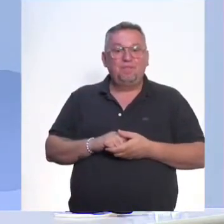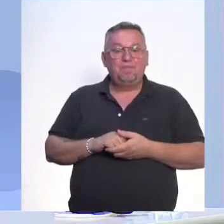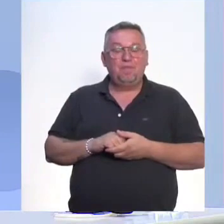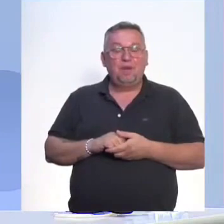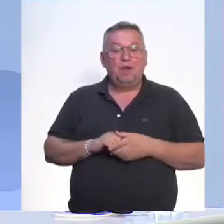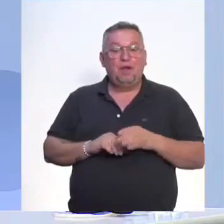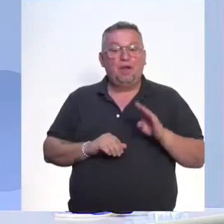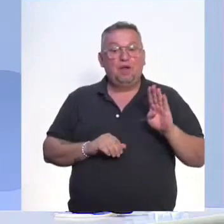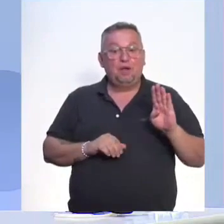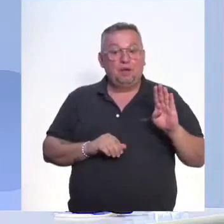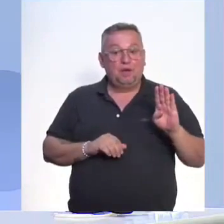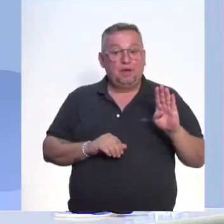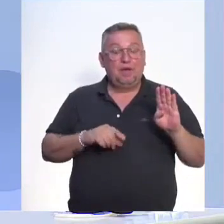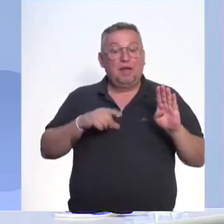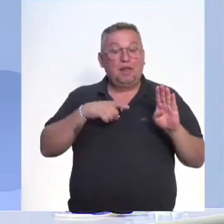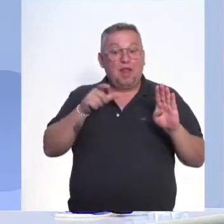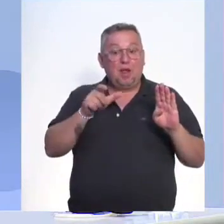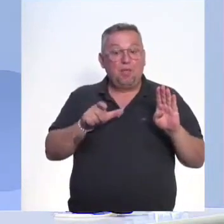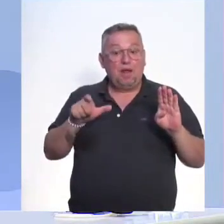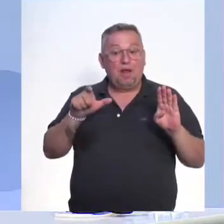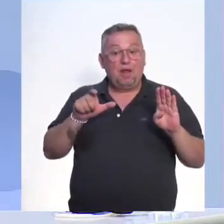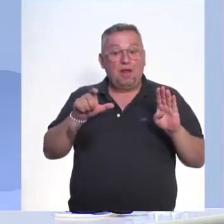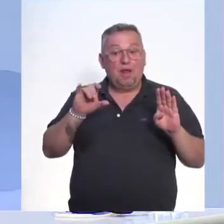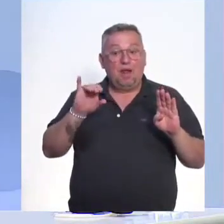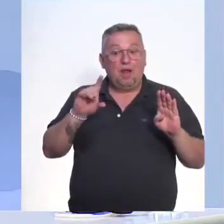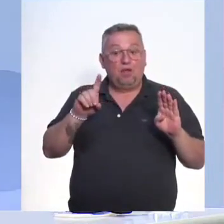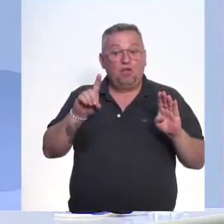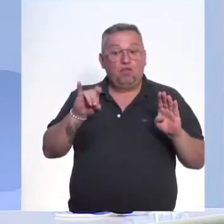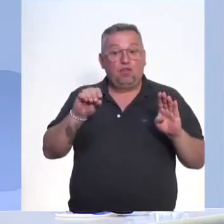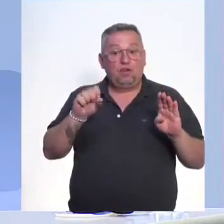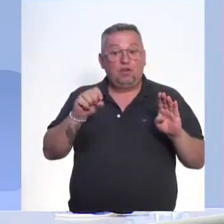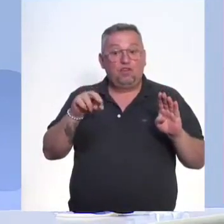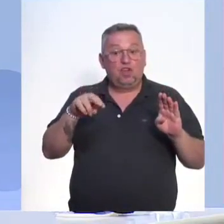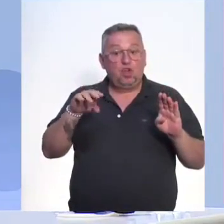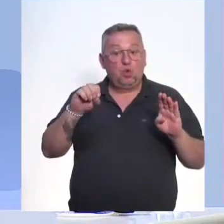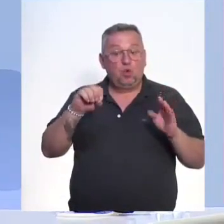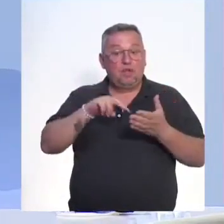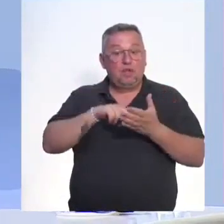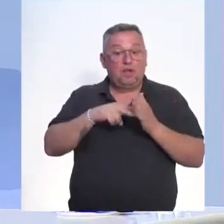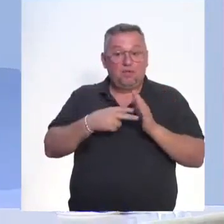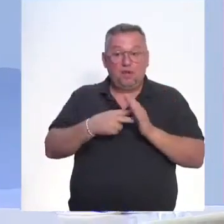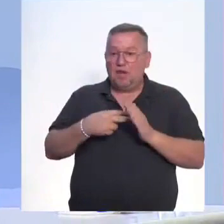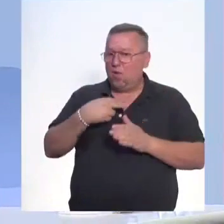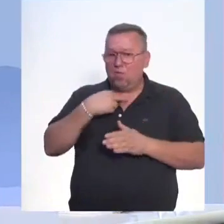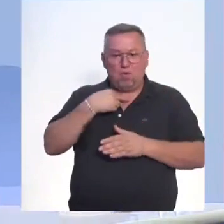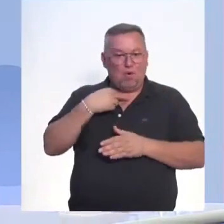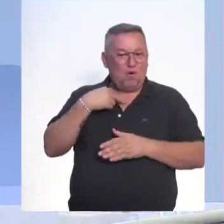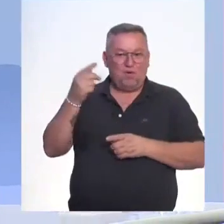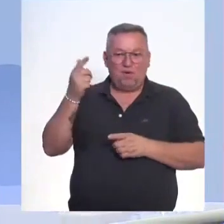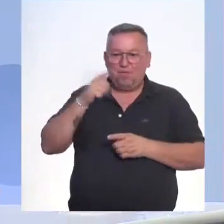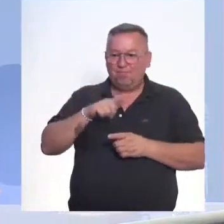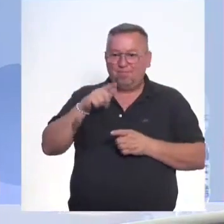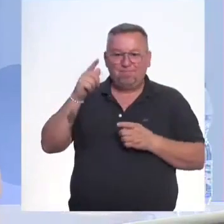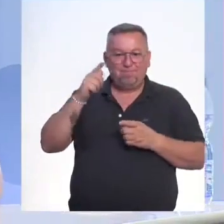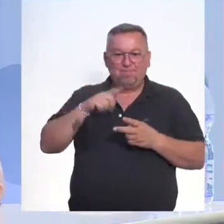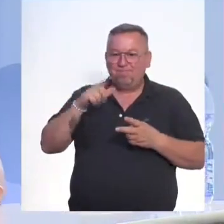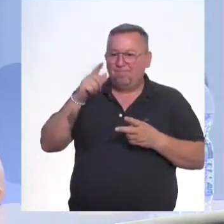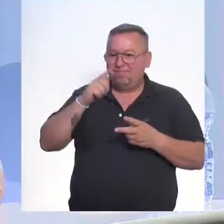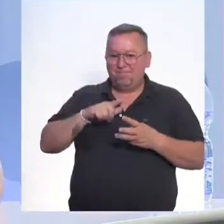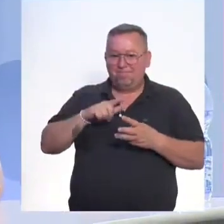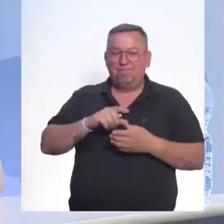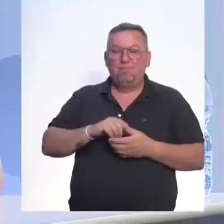letra B existe a palavra distintos. Isso significa que não é para